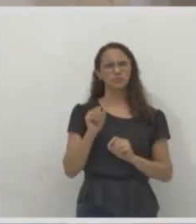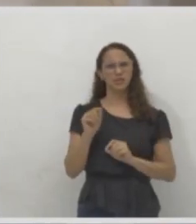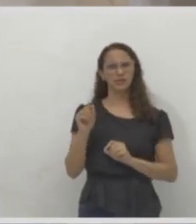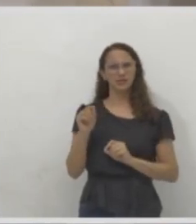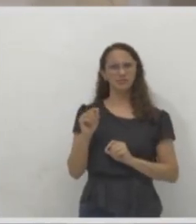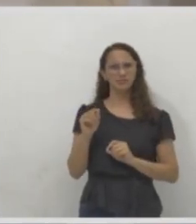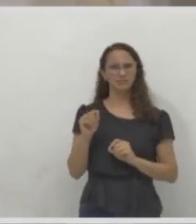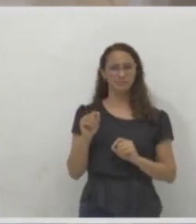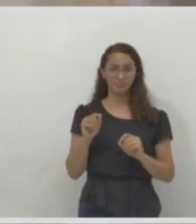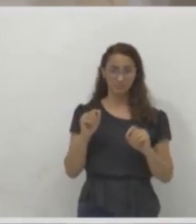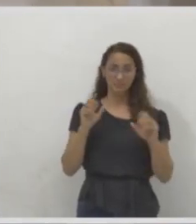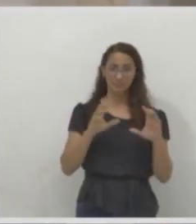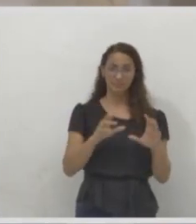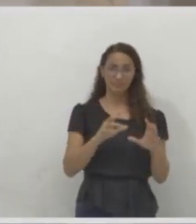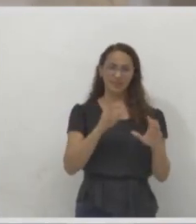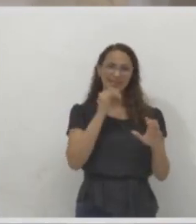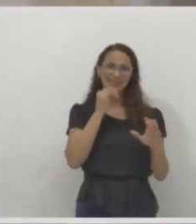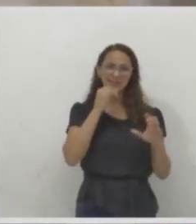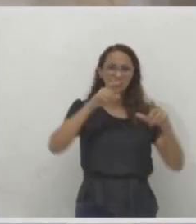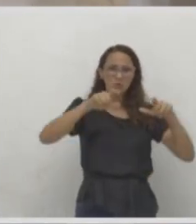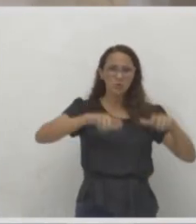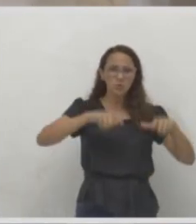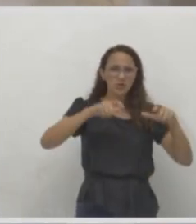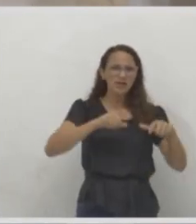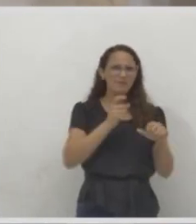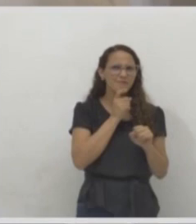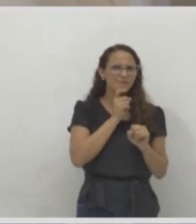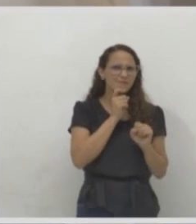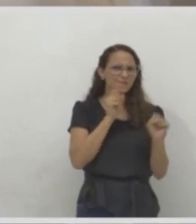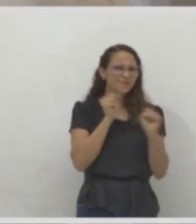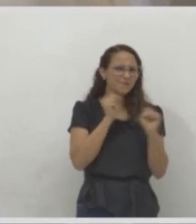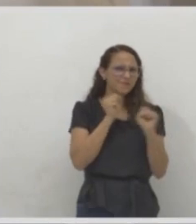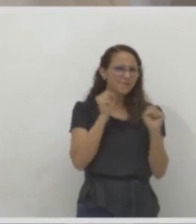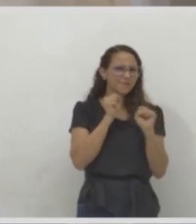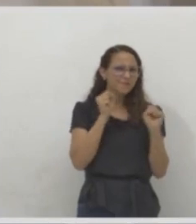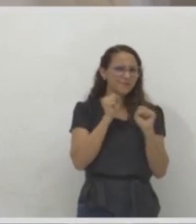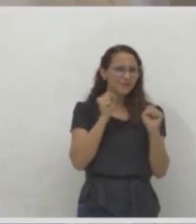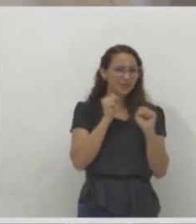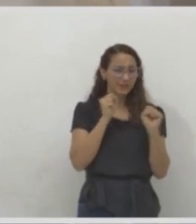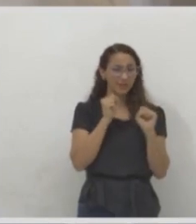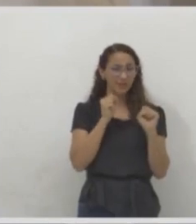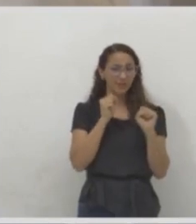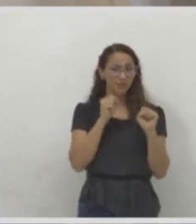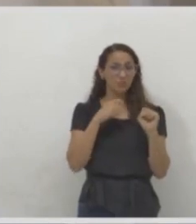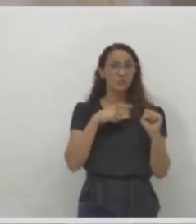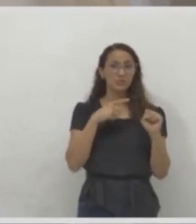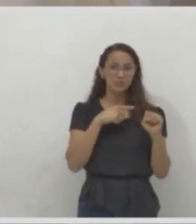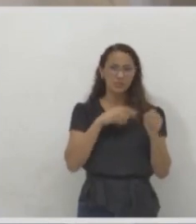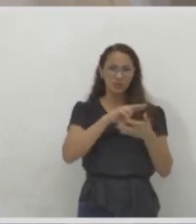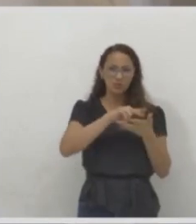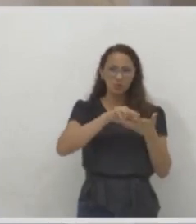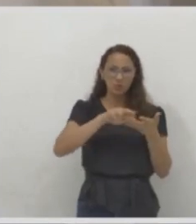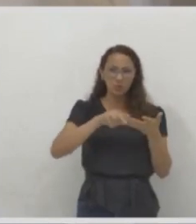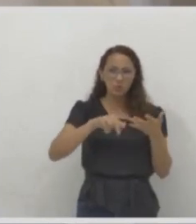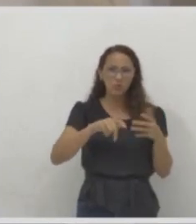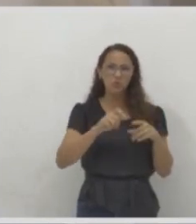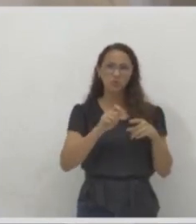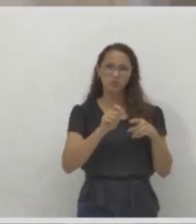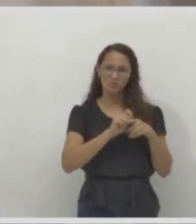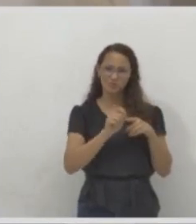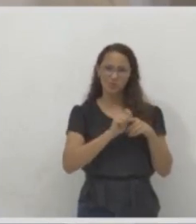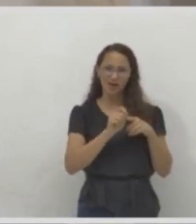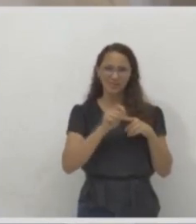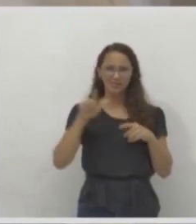látex. Em regiões muito frias, geladas, quando se produzia um objeto de látex, ele